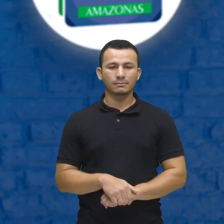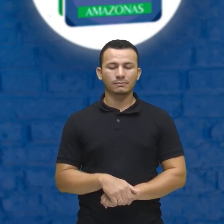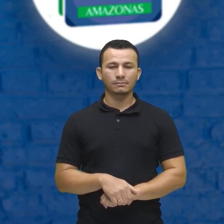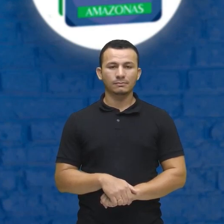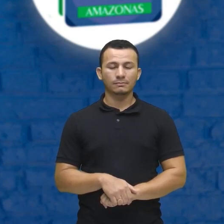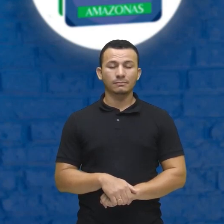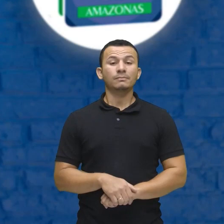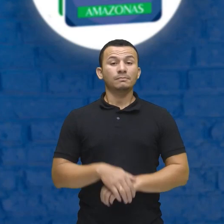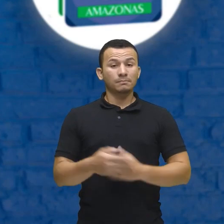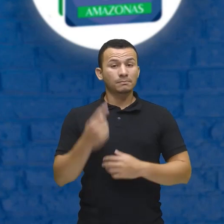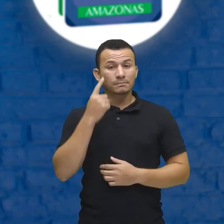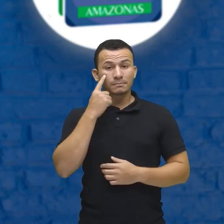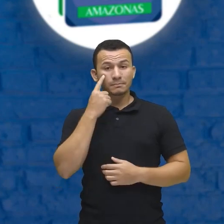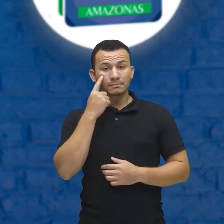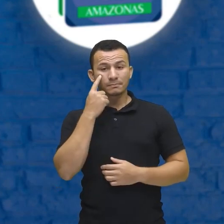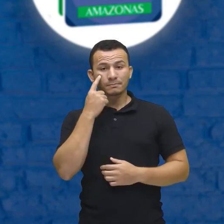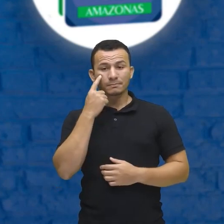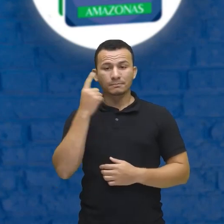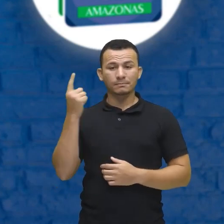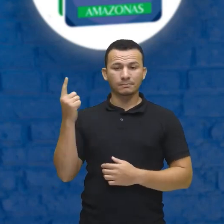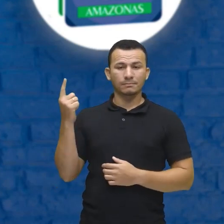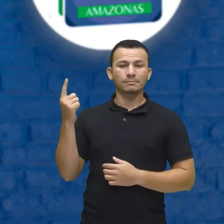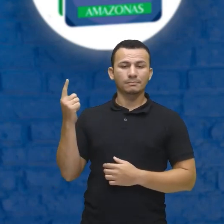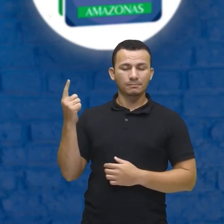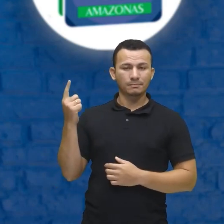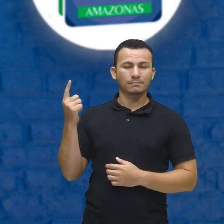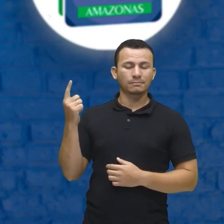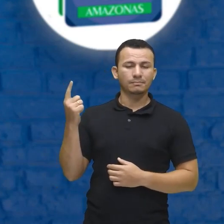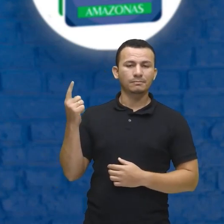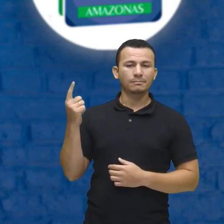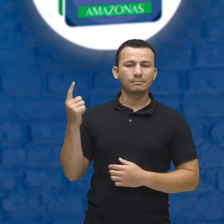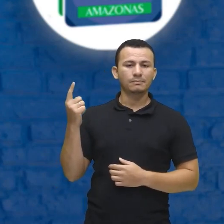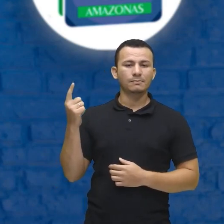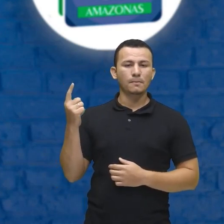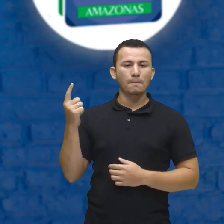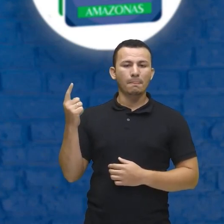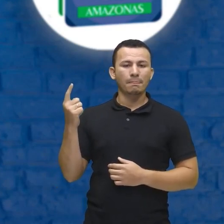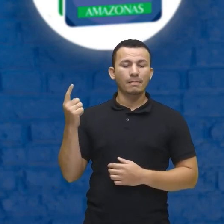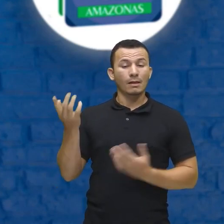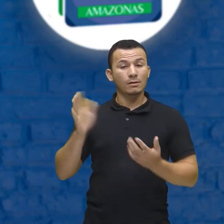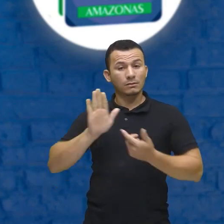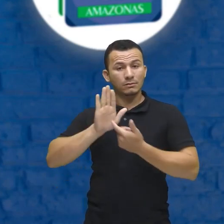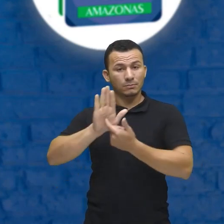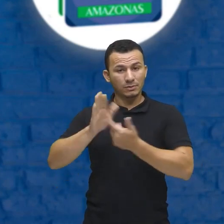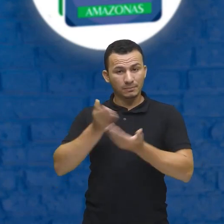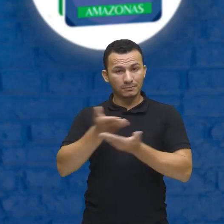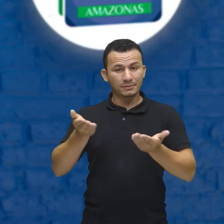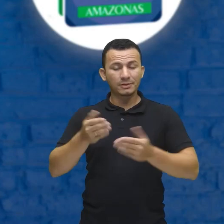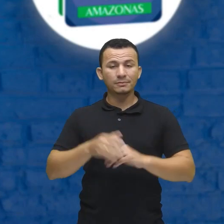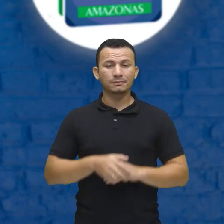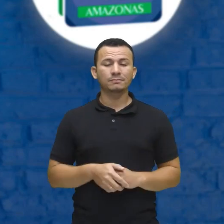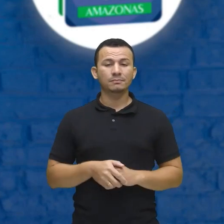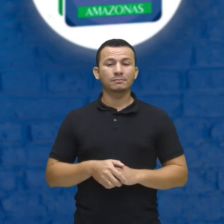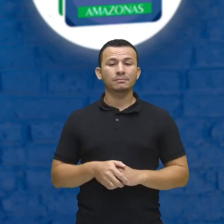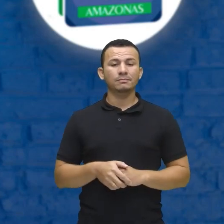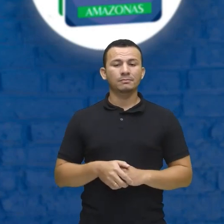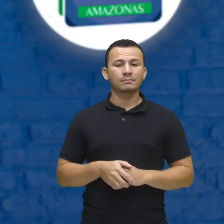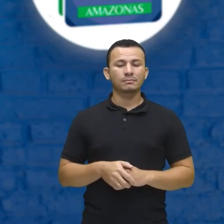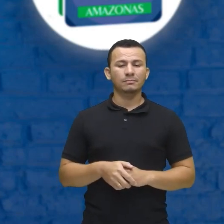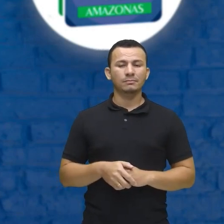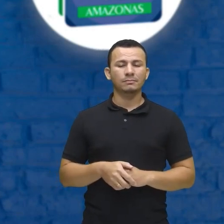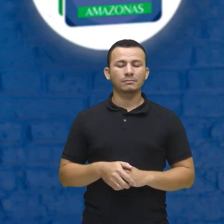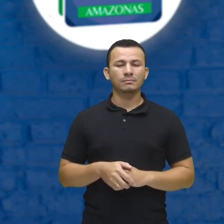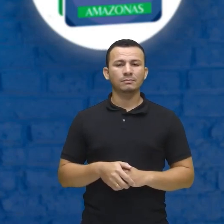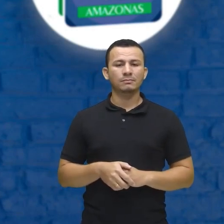Então, aqui nós temos, né, mostrando para vocês o que acontecer. Vamos ver. Professora Lúcia, temos